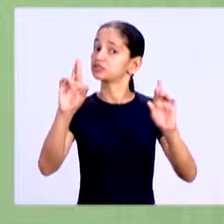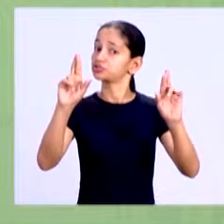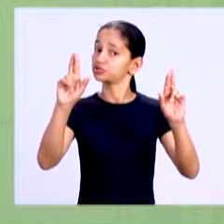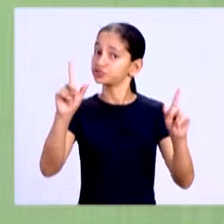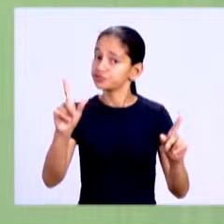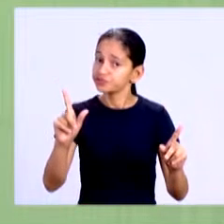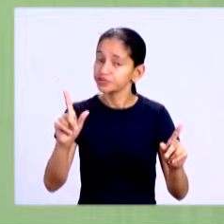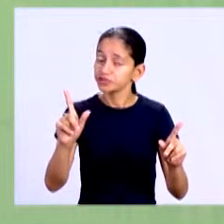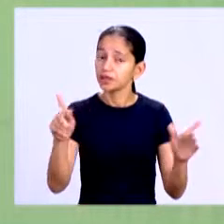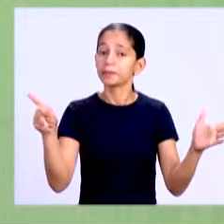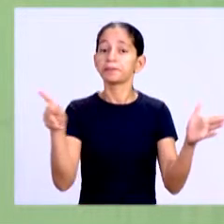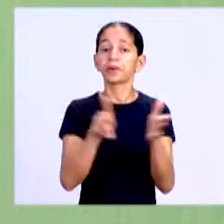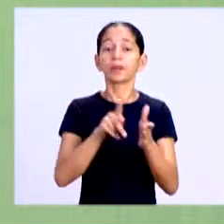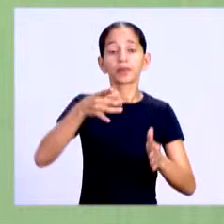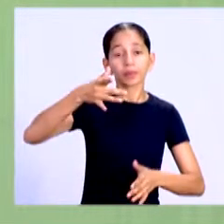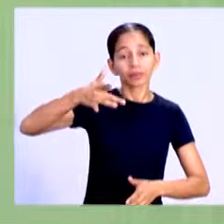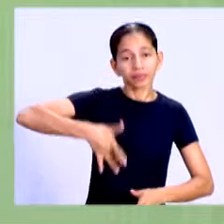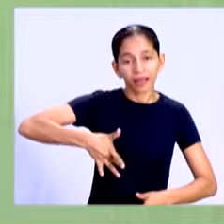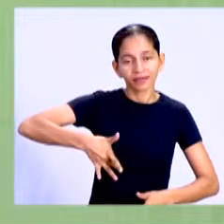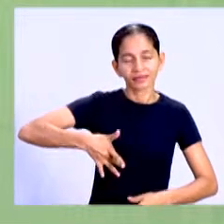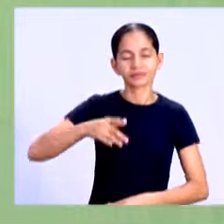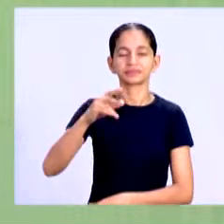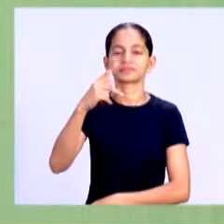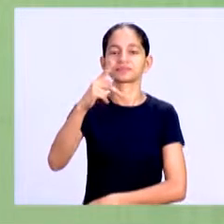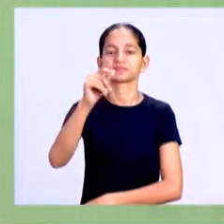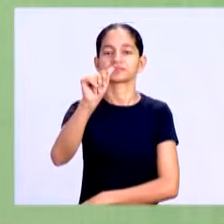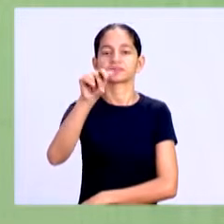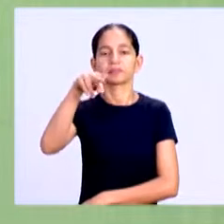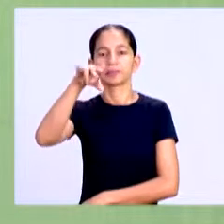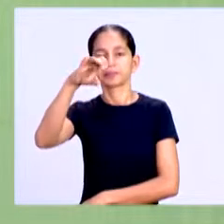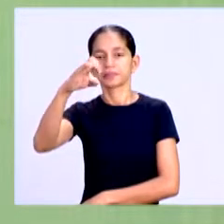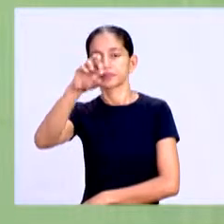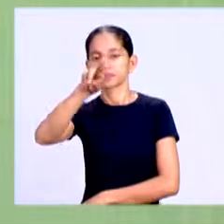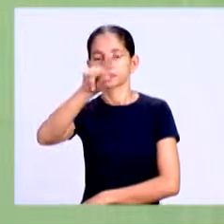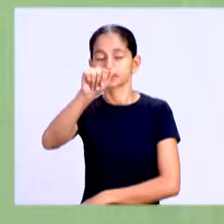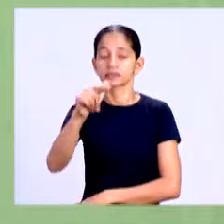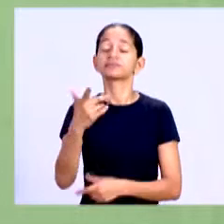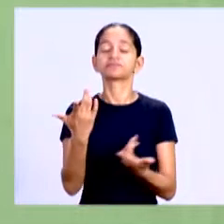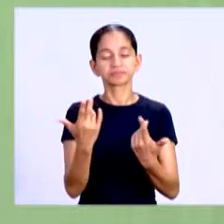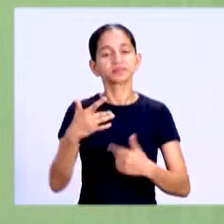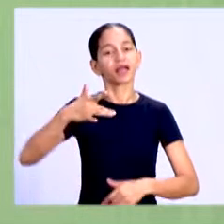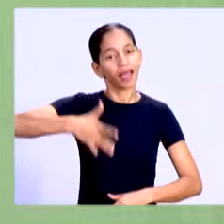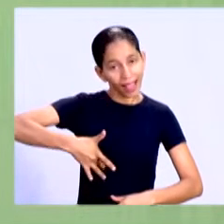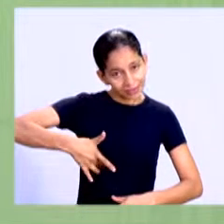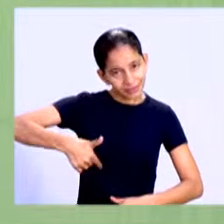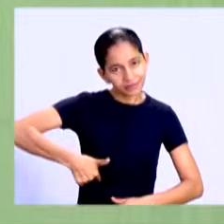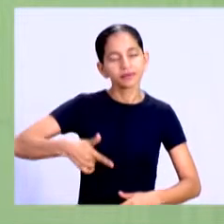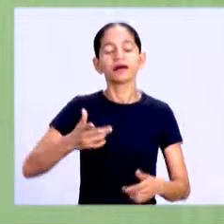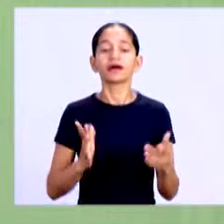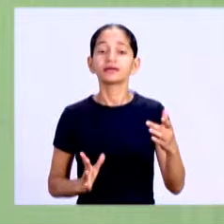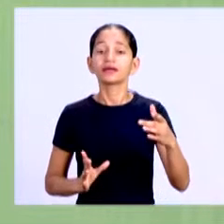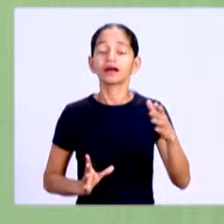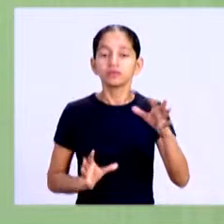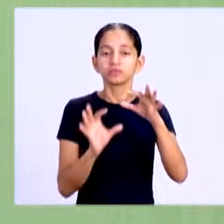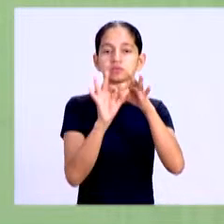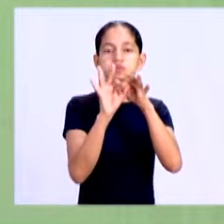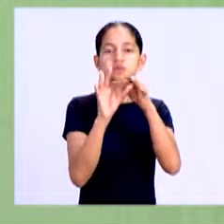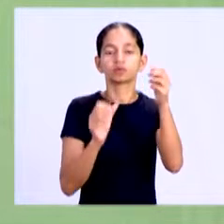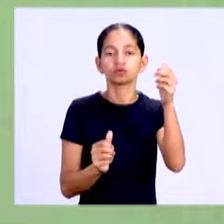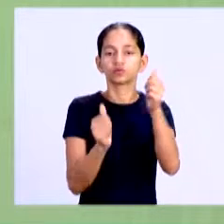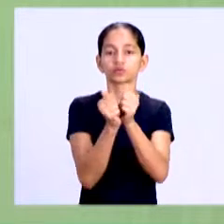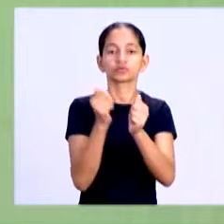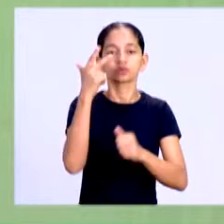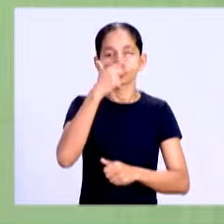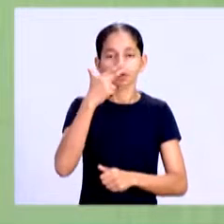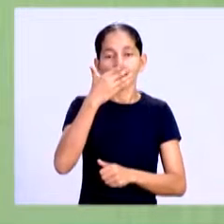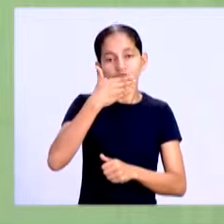produzido pelo pâncreas. Para quê? Para a glicose penetrar em cada célula do corpo e ser utilizada como